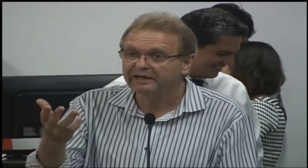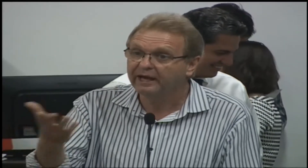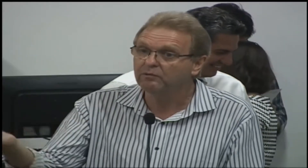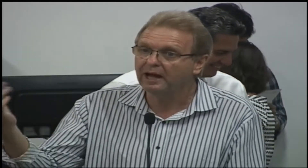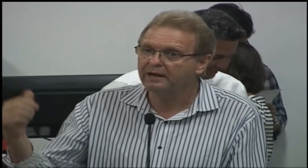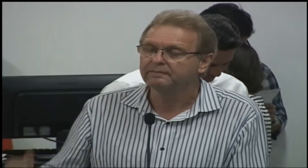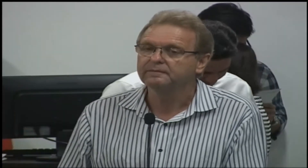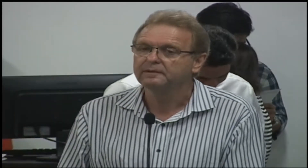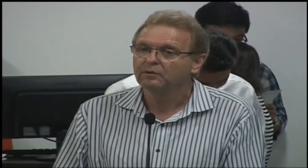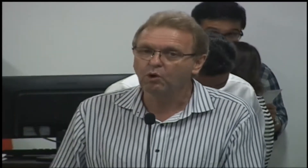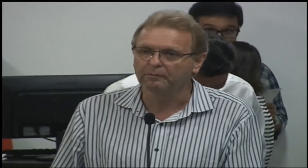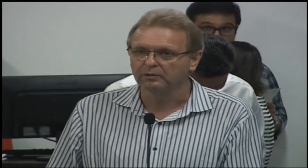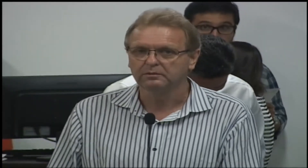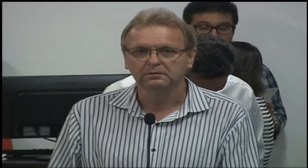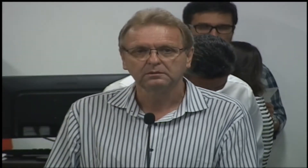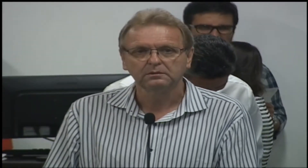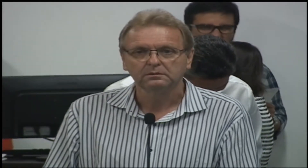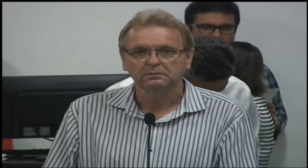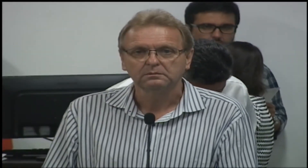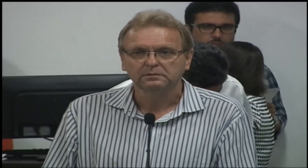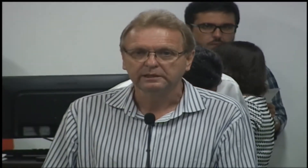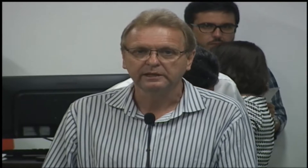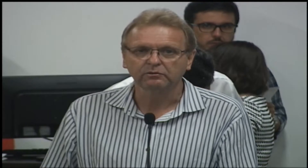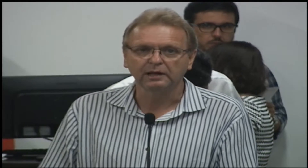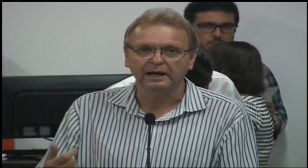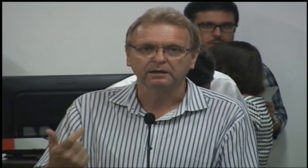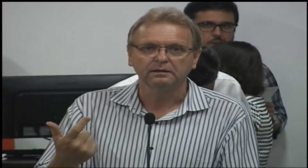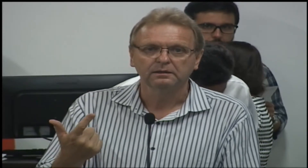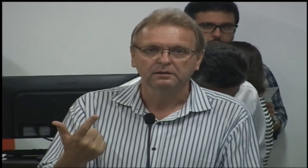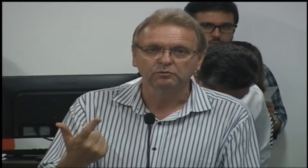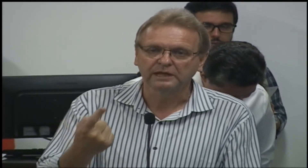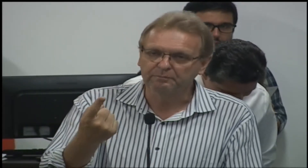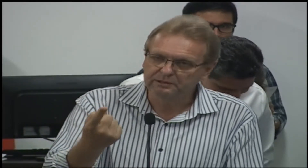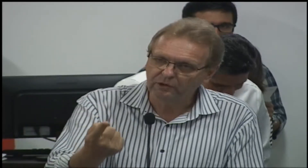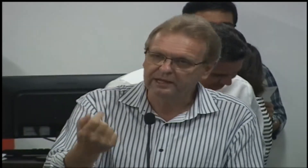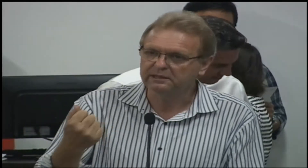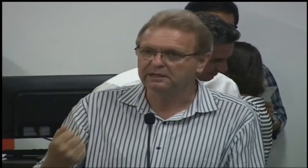quem ficou lá no lugar 700, nem sei como é que fala aquela palavra,